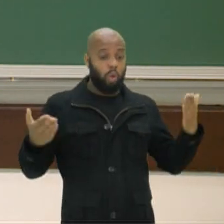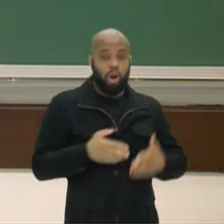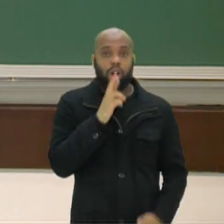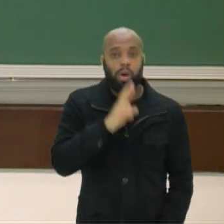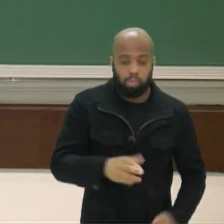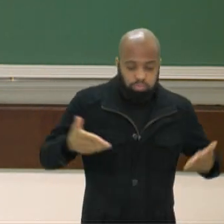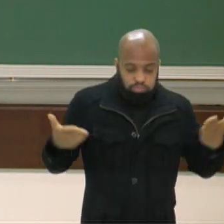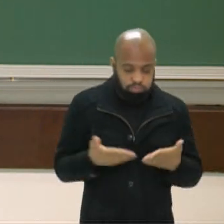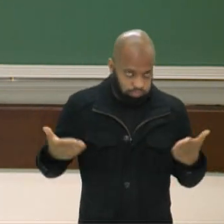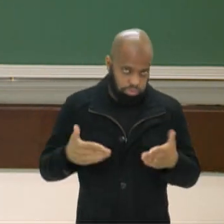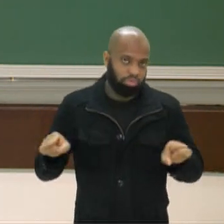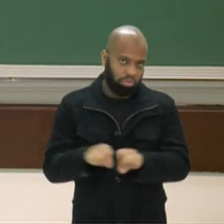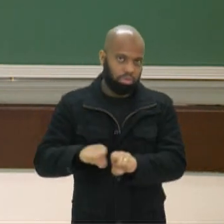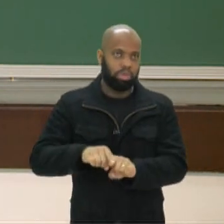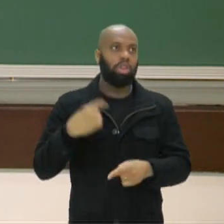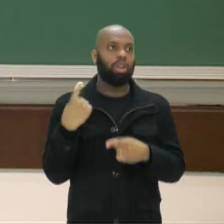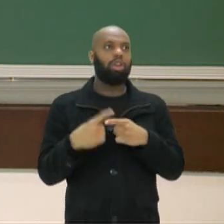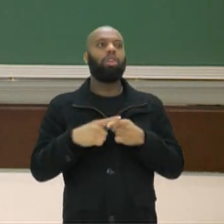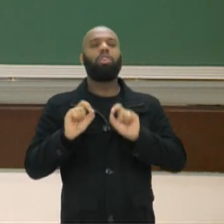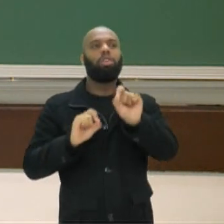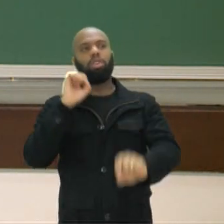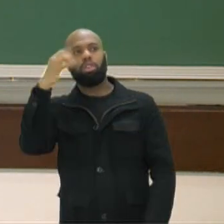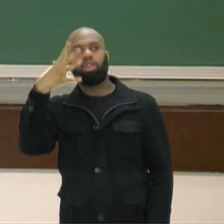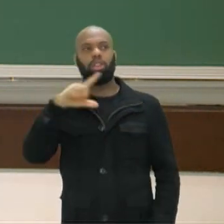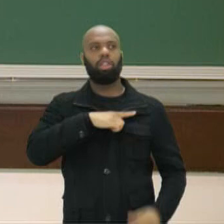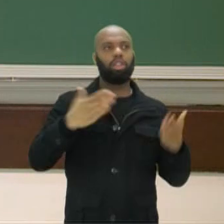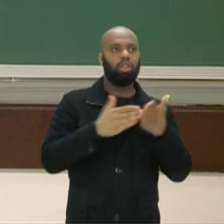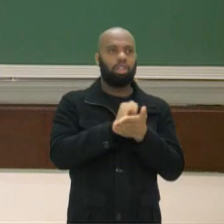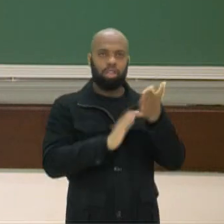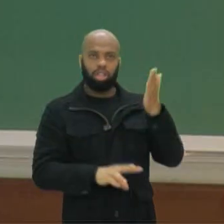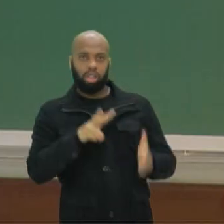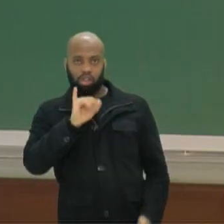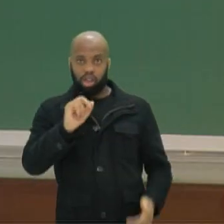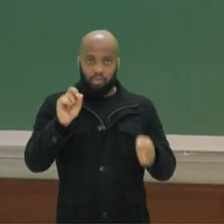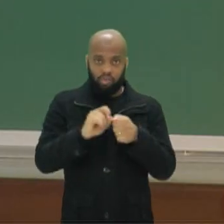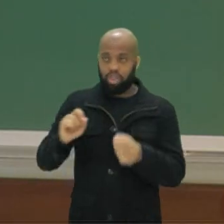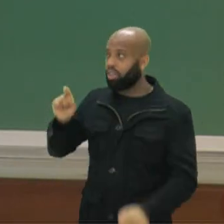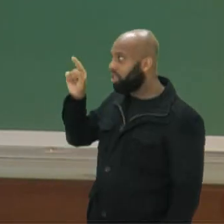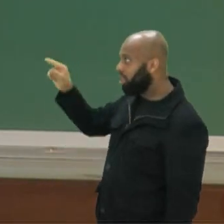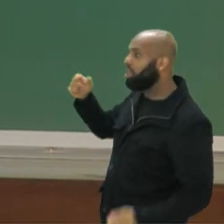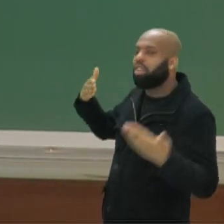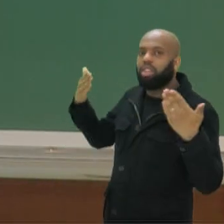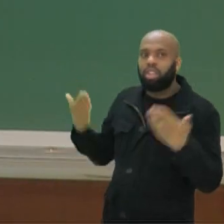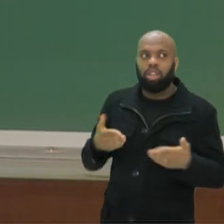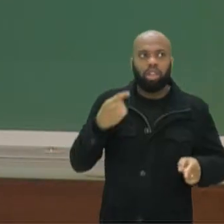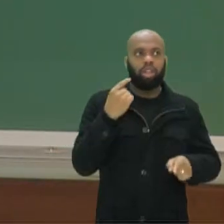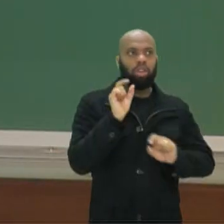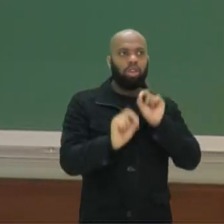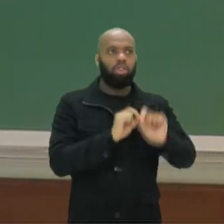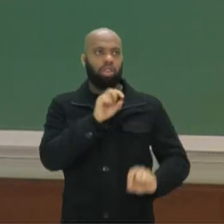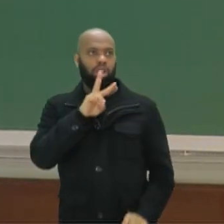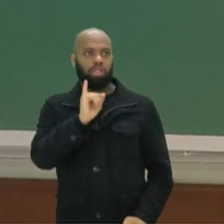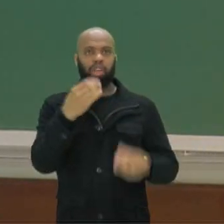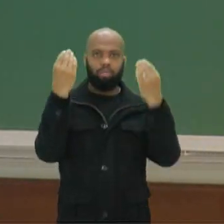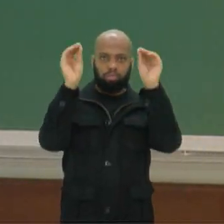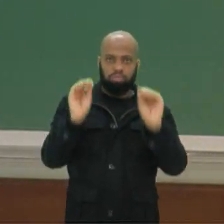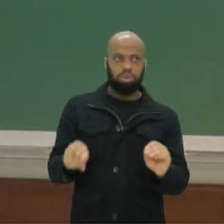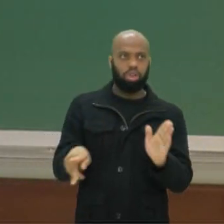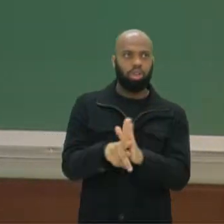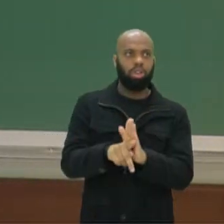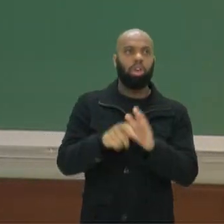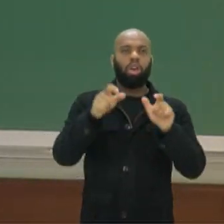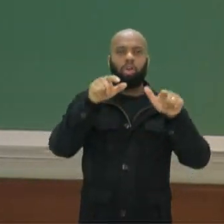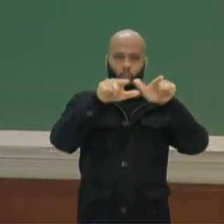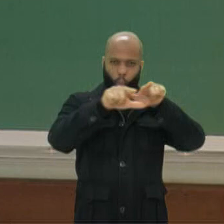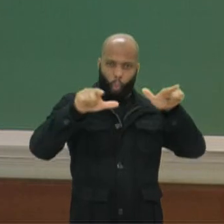no presente. Tanto que esse exercício que vocês irão fazer aqui agora é para vocês poderem preencher as lacunas ou